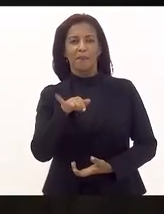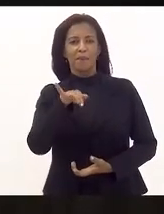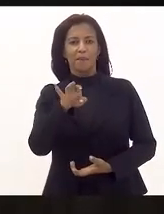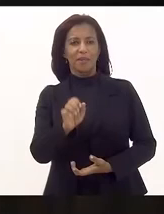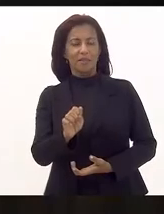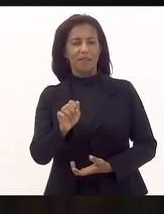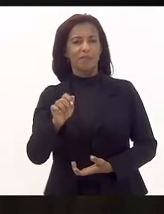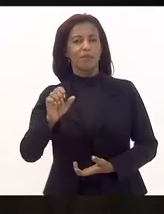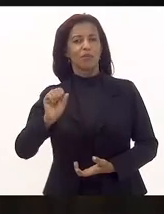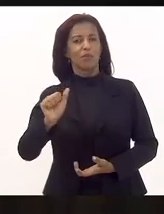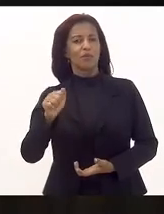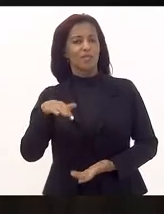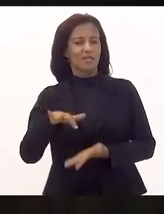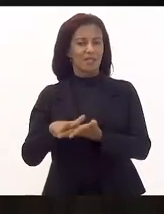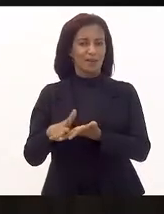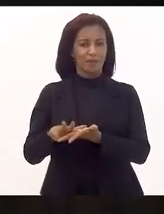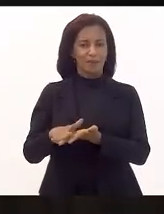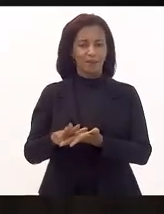Paulinho da Viola.